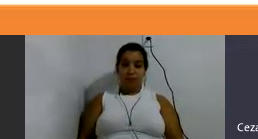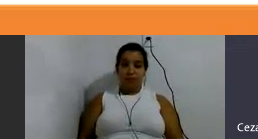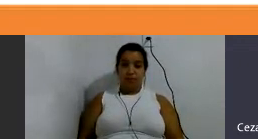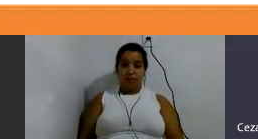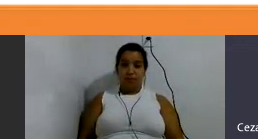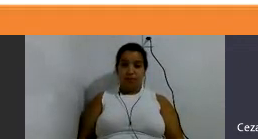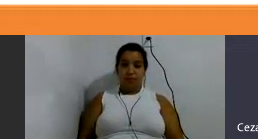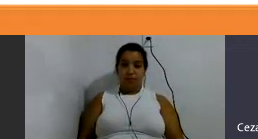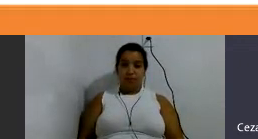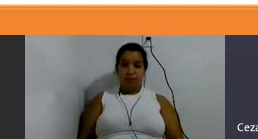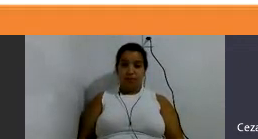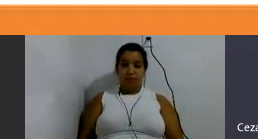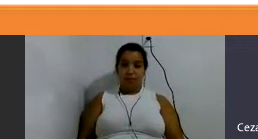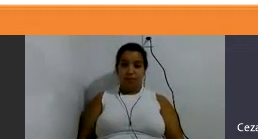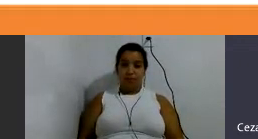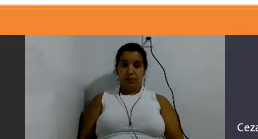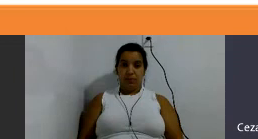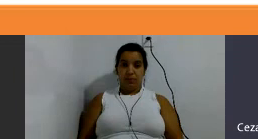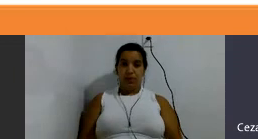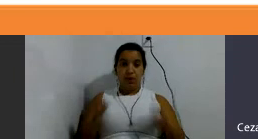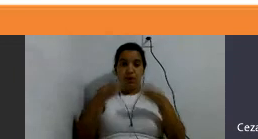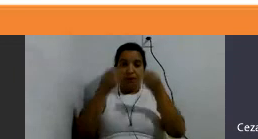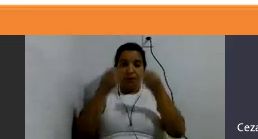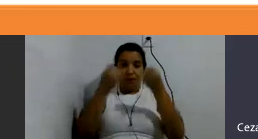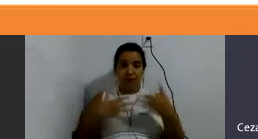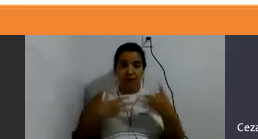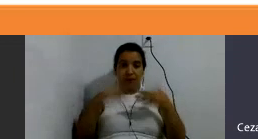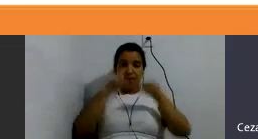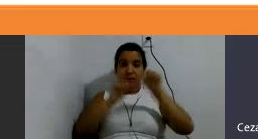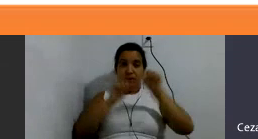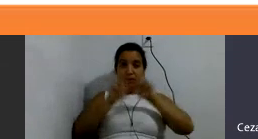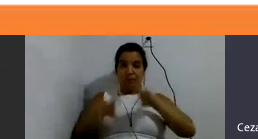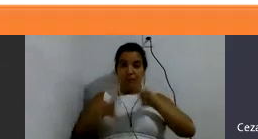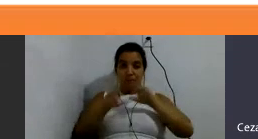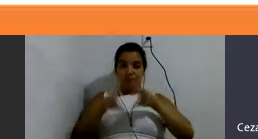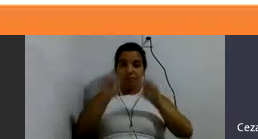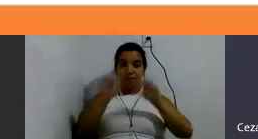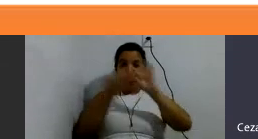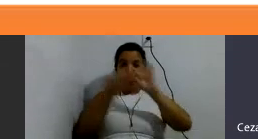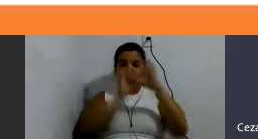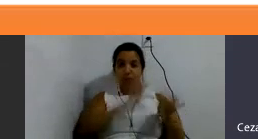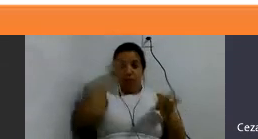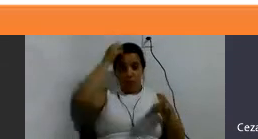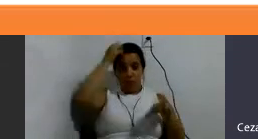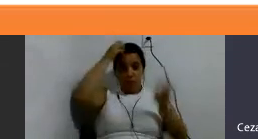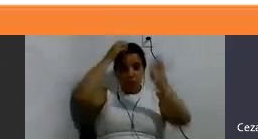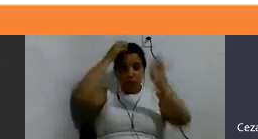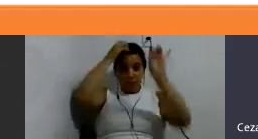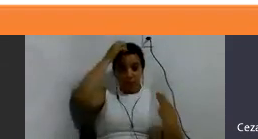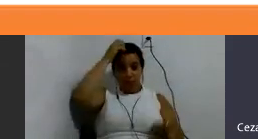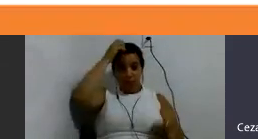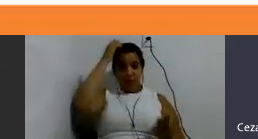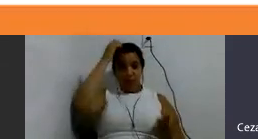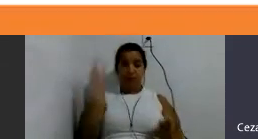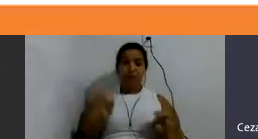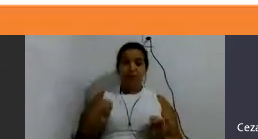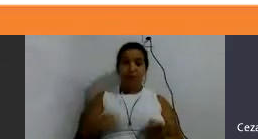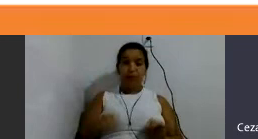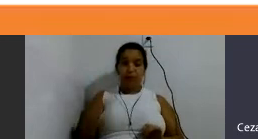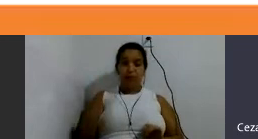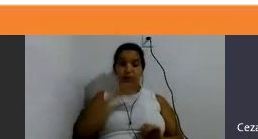E aqui, só explicando um pouquinho essas diferenças de morfologia. Então, cada espécie tem